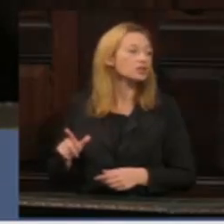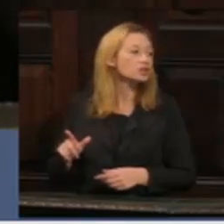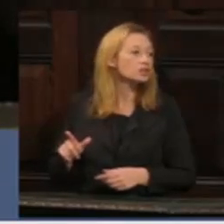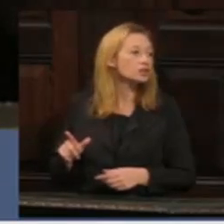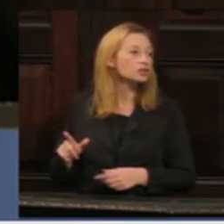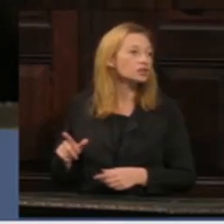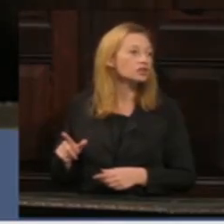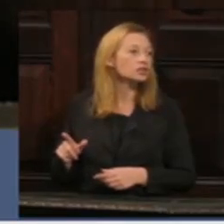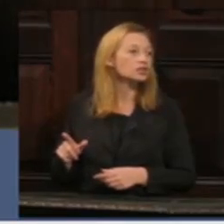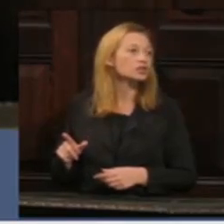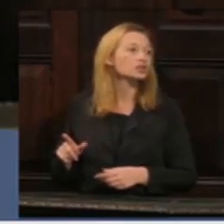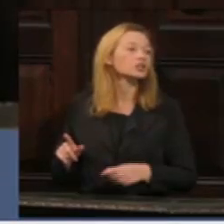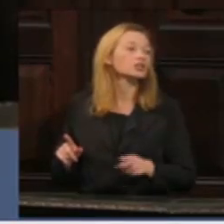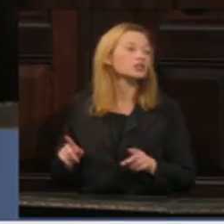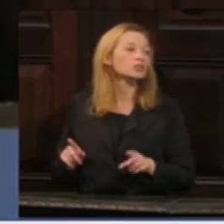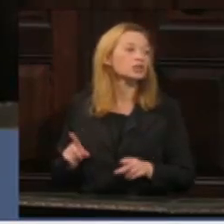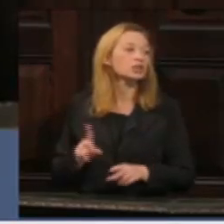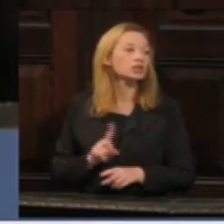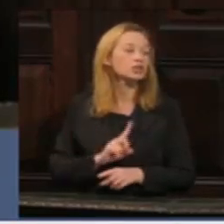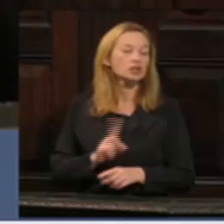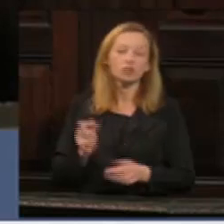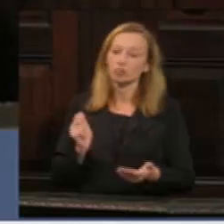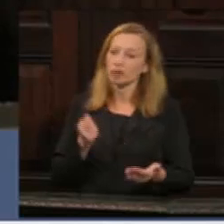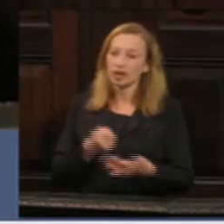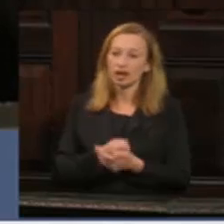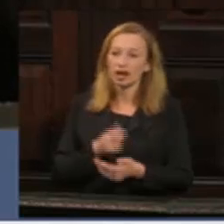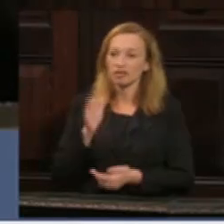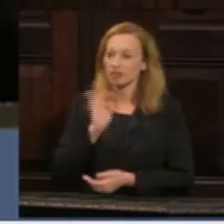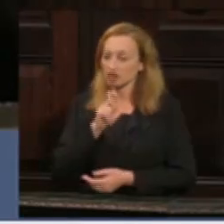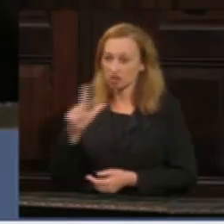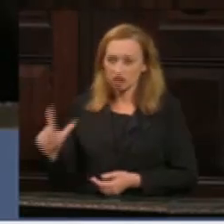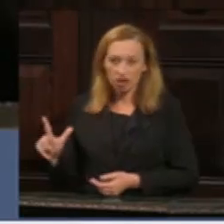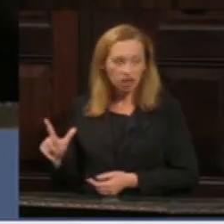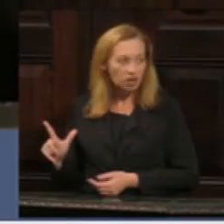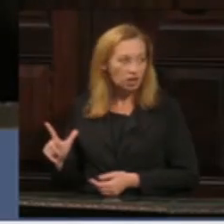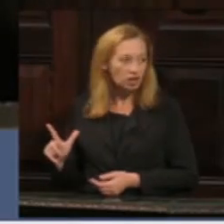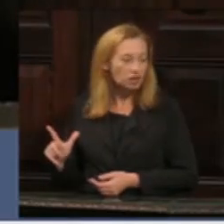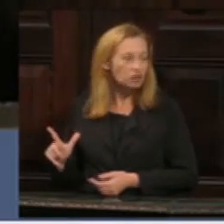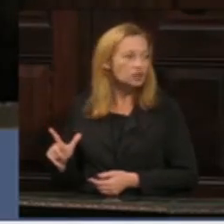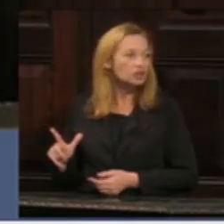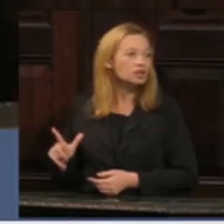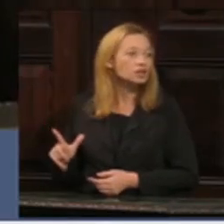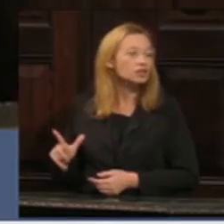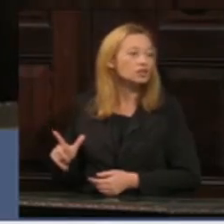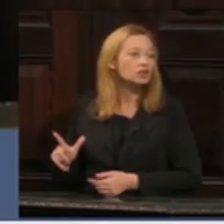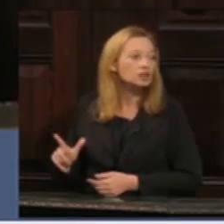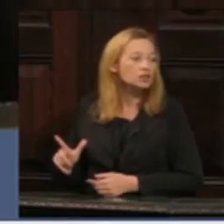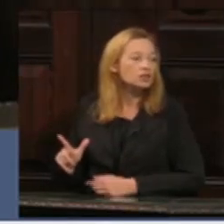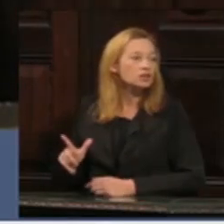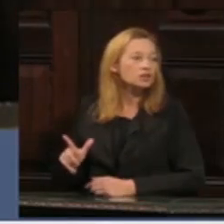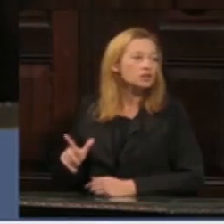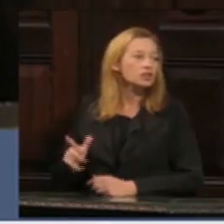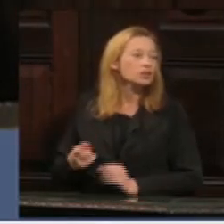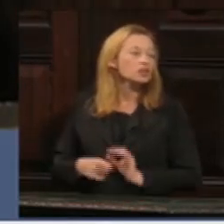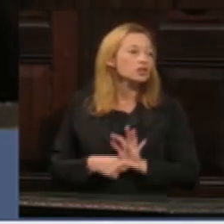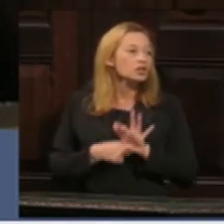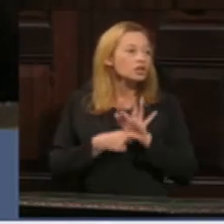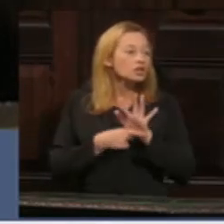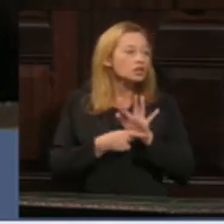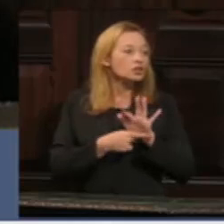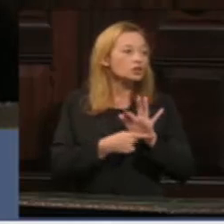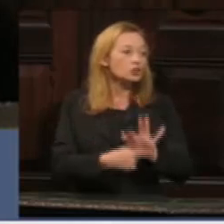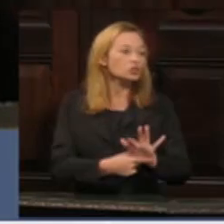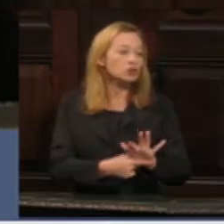a sonegação fiscal e os aumentos expressivos da carga tributária, ajudando o Estado a sair da